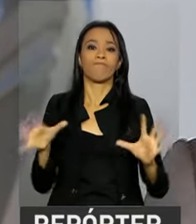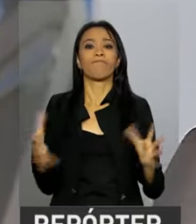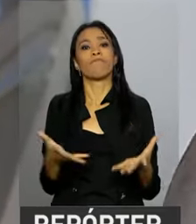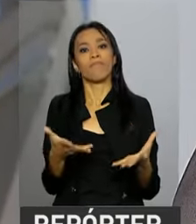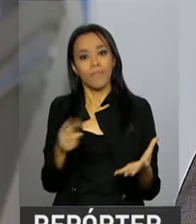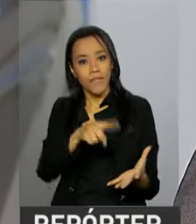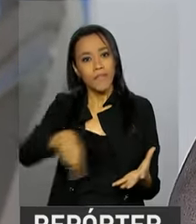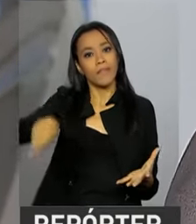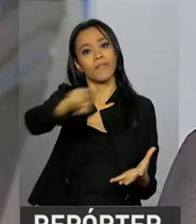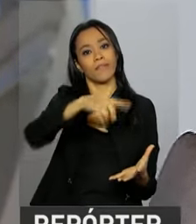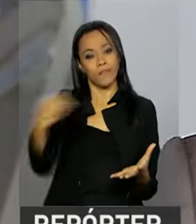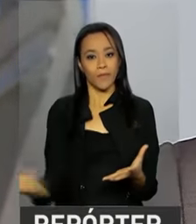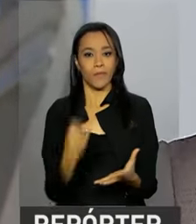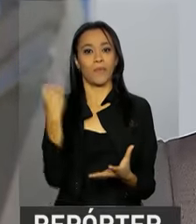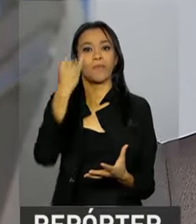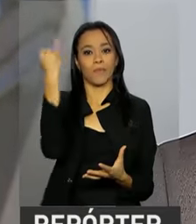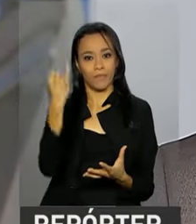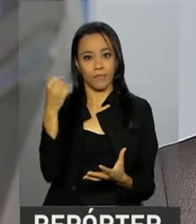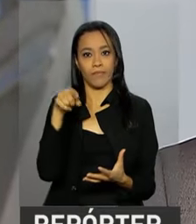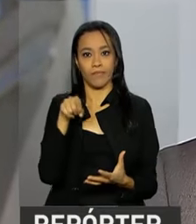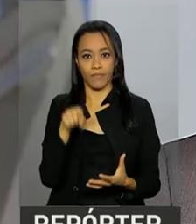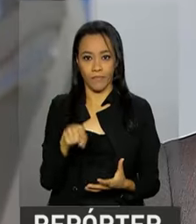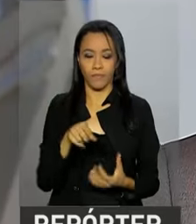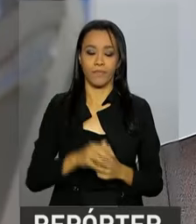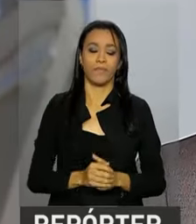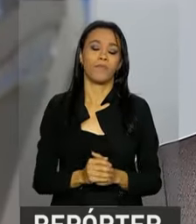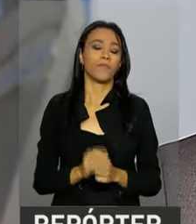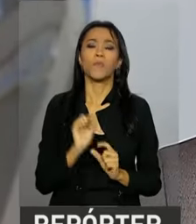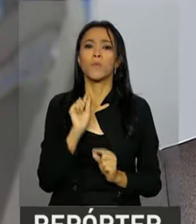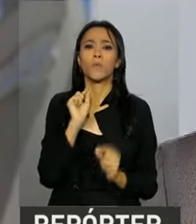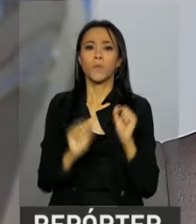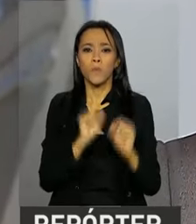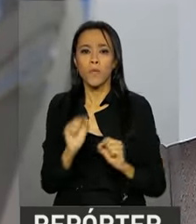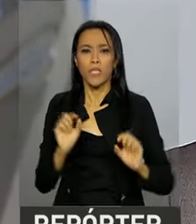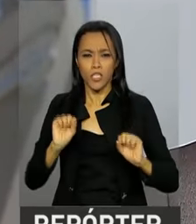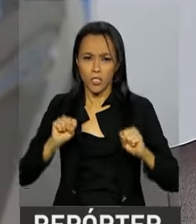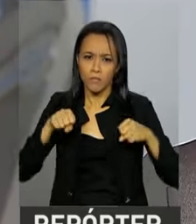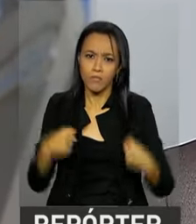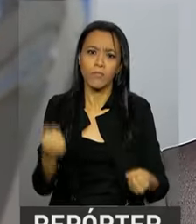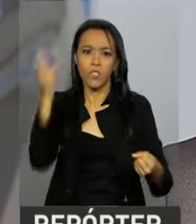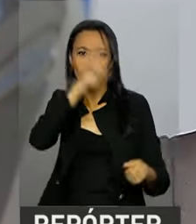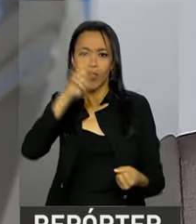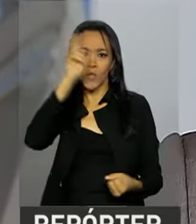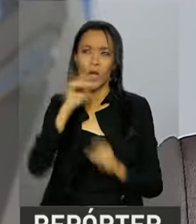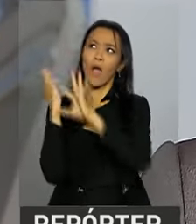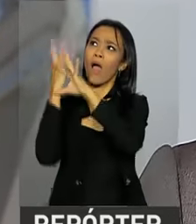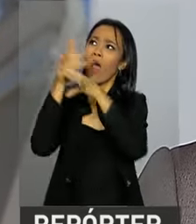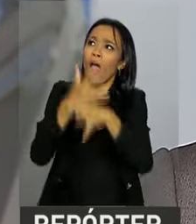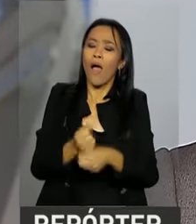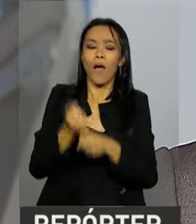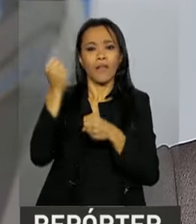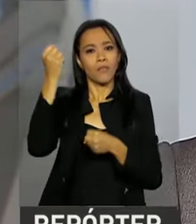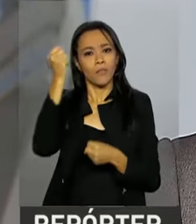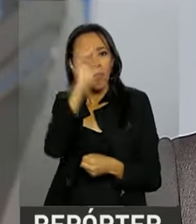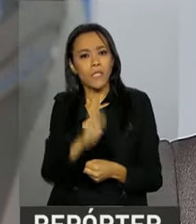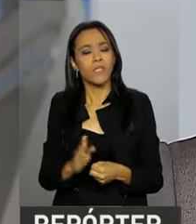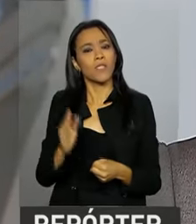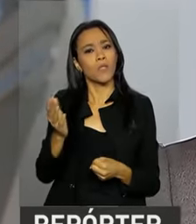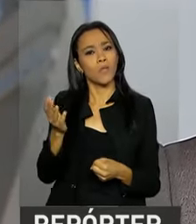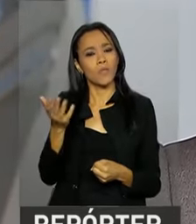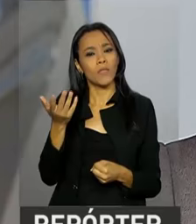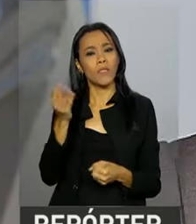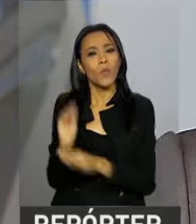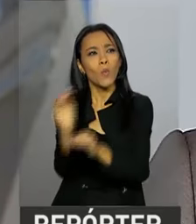importância marcante, não é? Marcante. No sentido de recuperar a história do Brasil, de preservar a nossa memória e